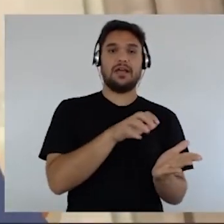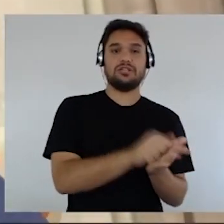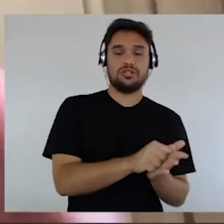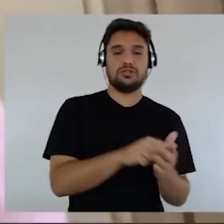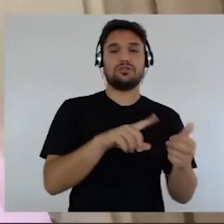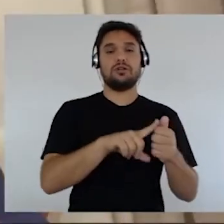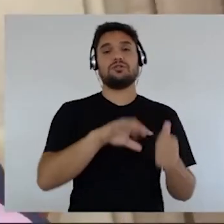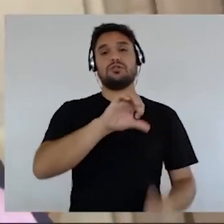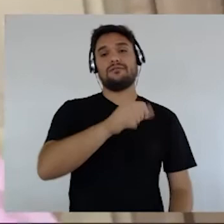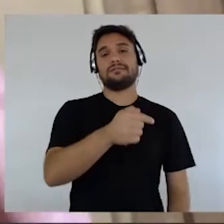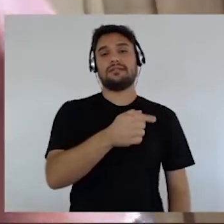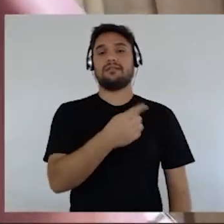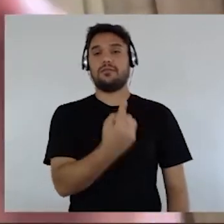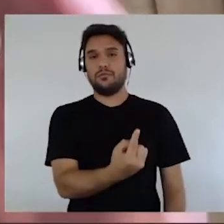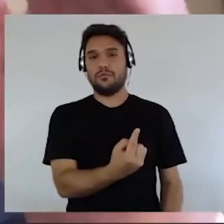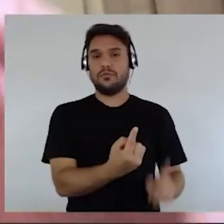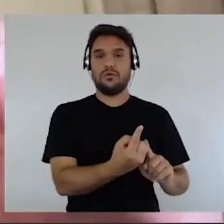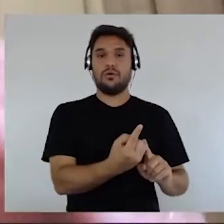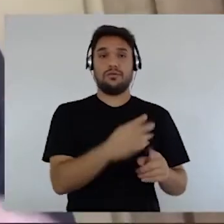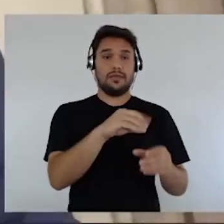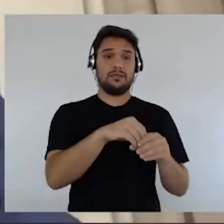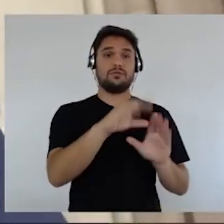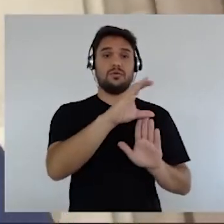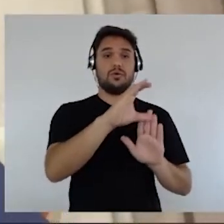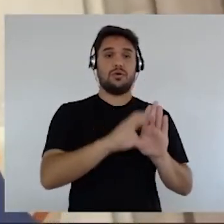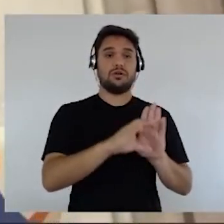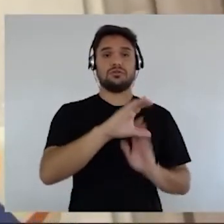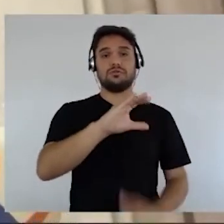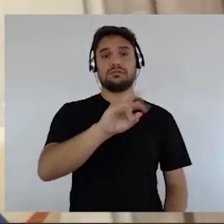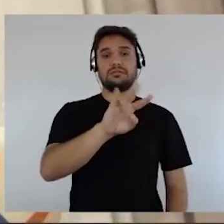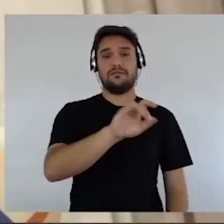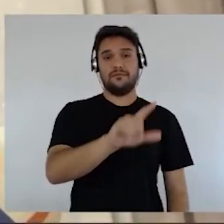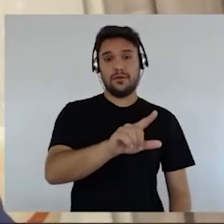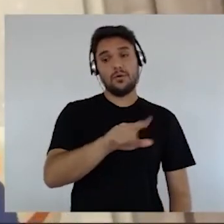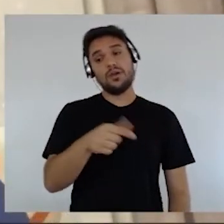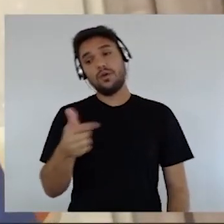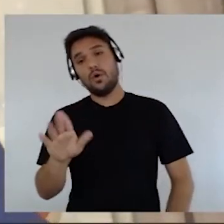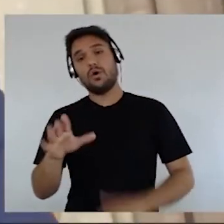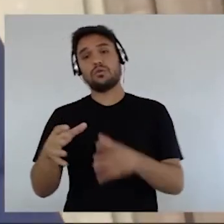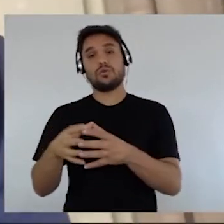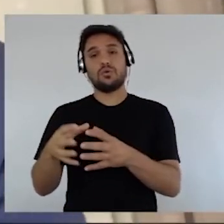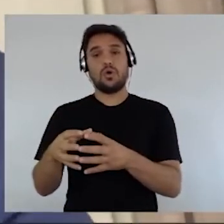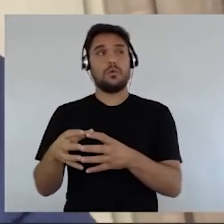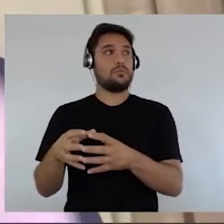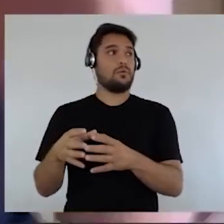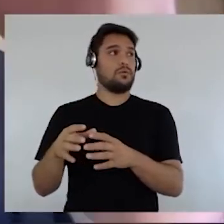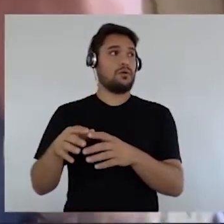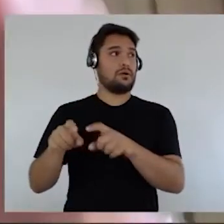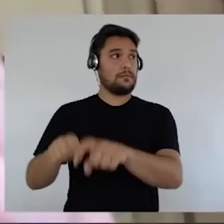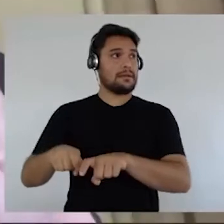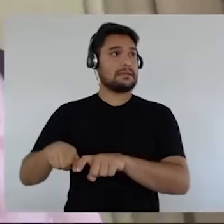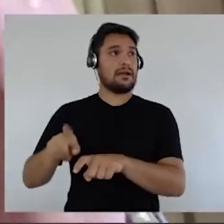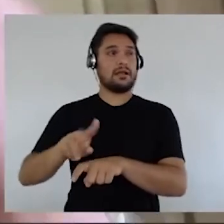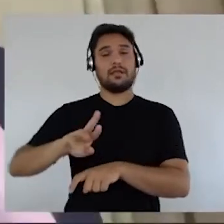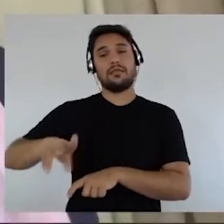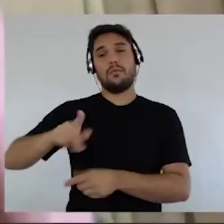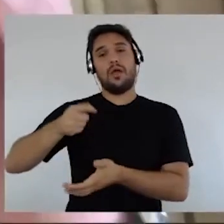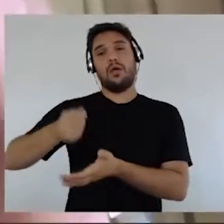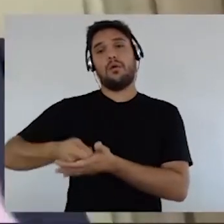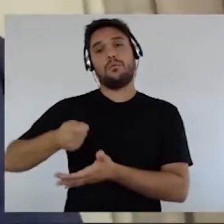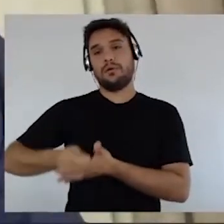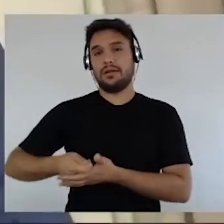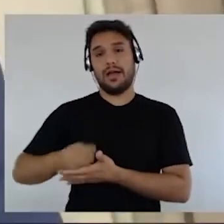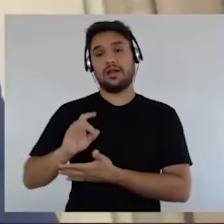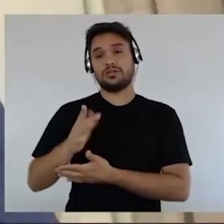artigo 971 do Código Civil, e os não sujeitos a registro, que são apenas